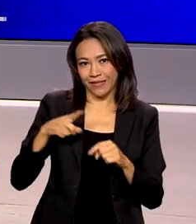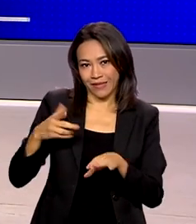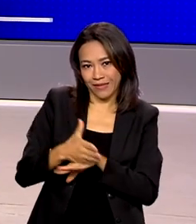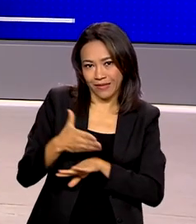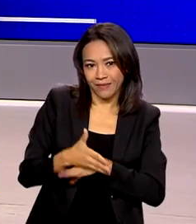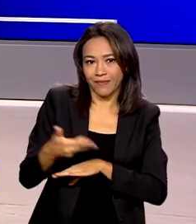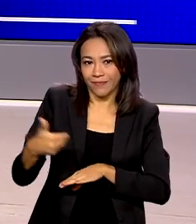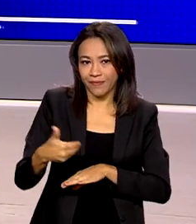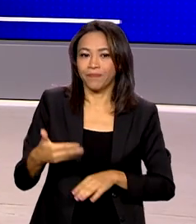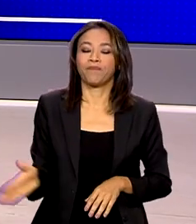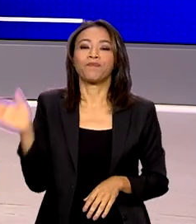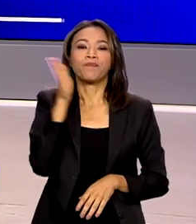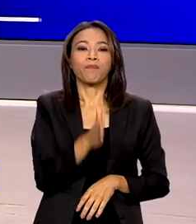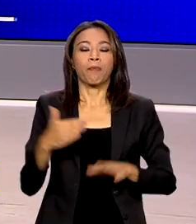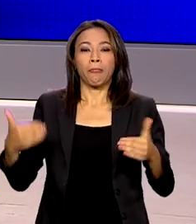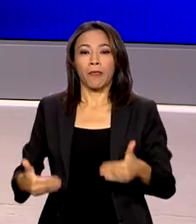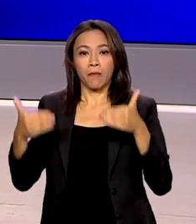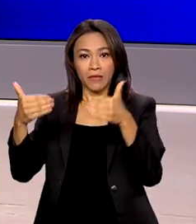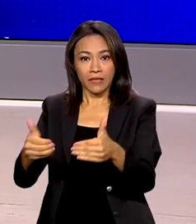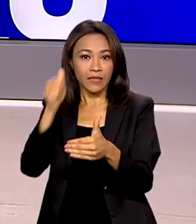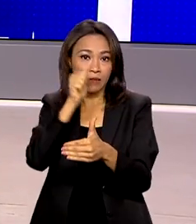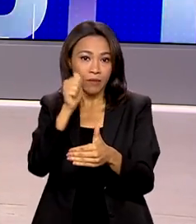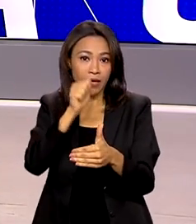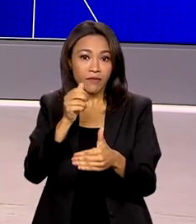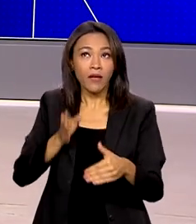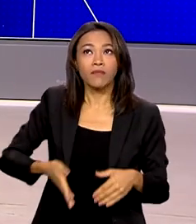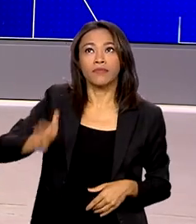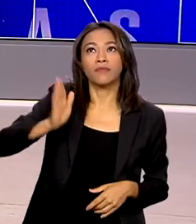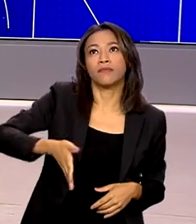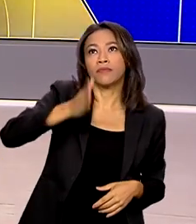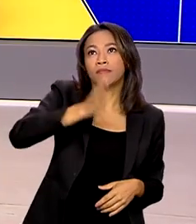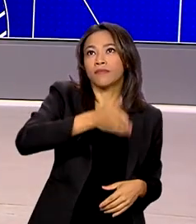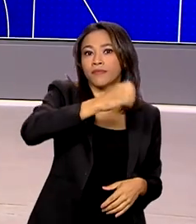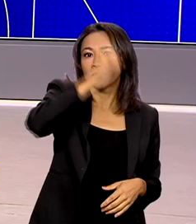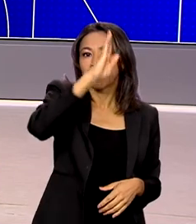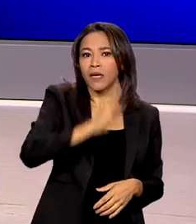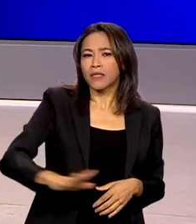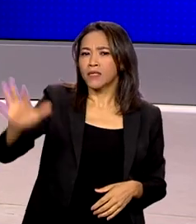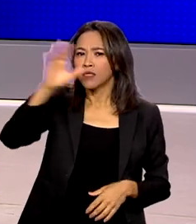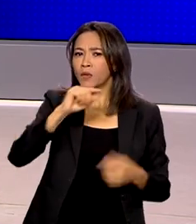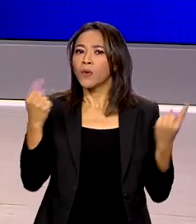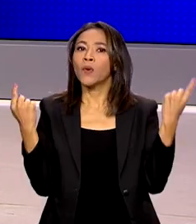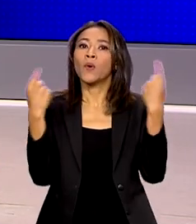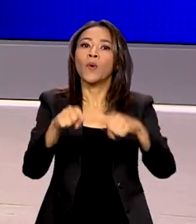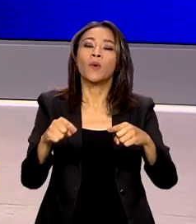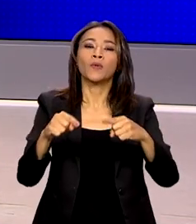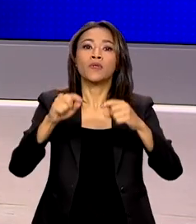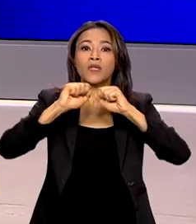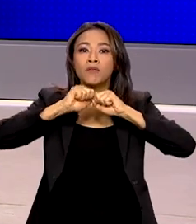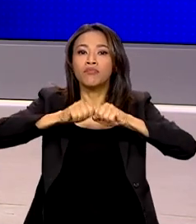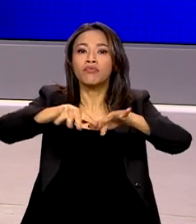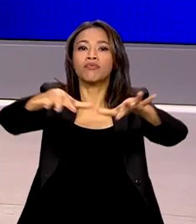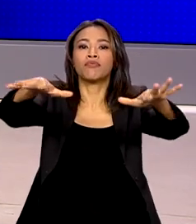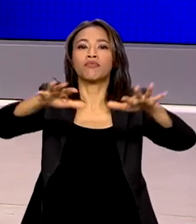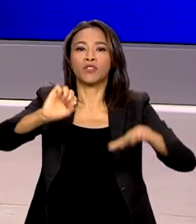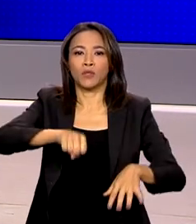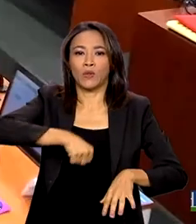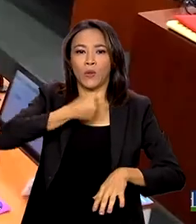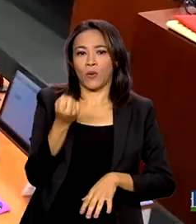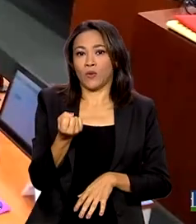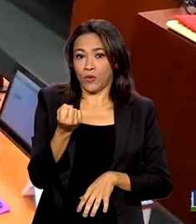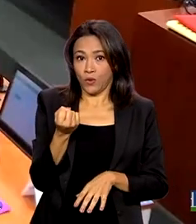O Ministério das Mulheres vai percorrer o país numa ação para combater mensagens de ódio contra o público feminino na